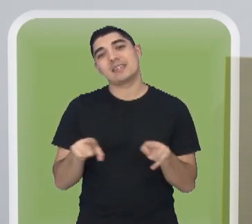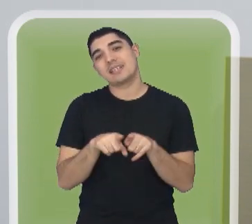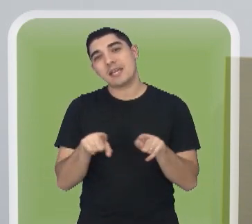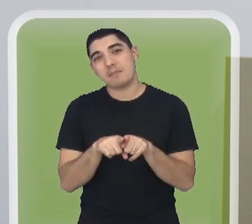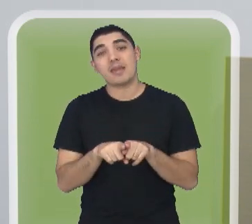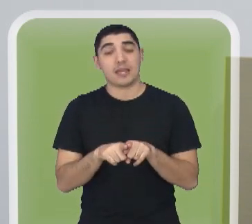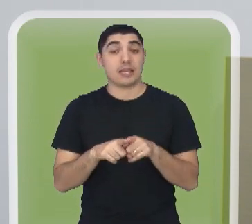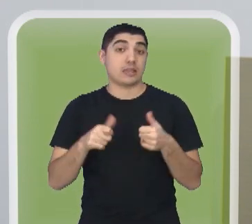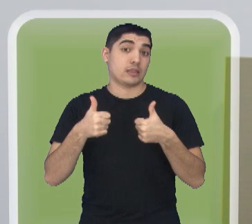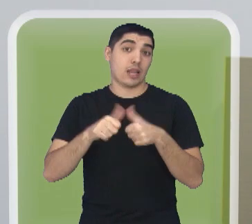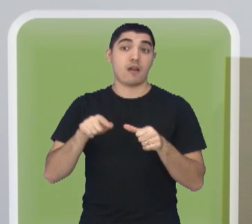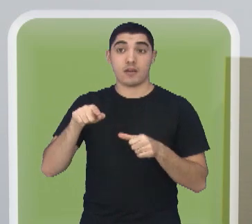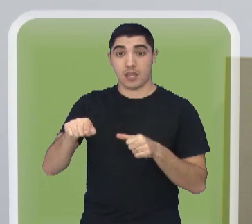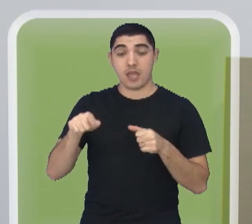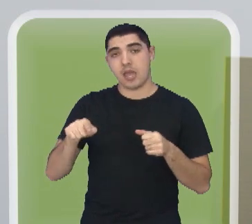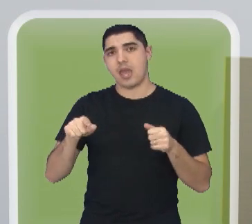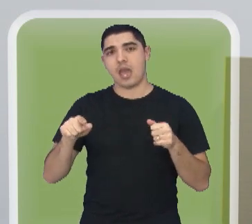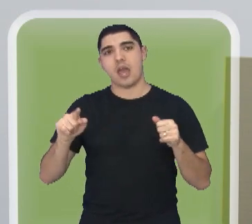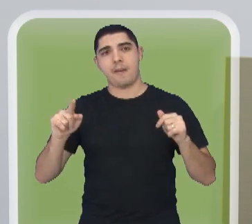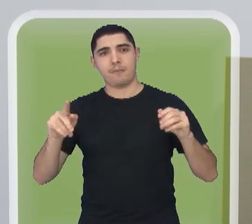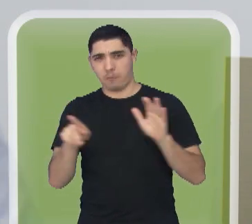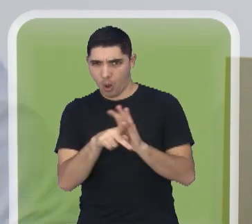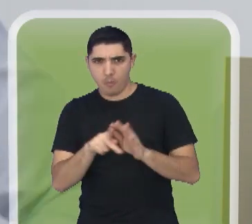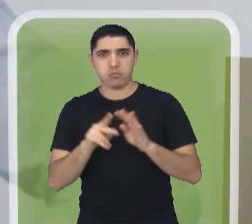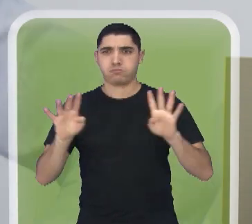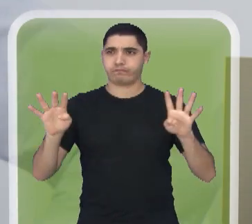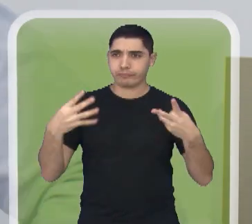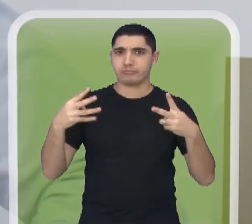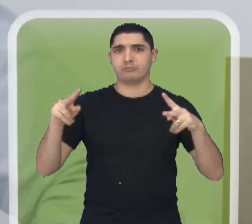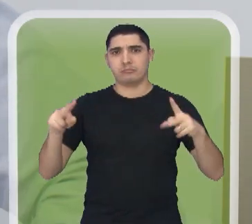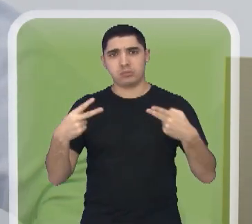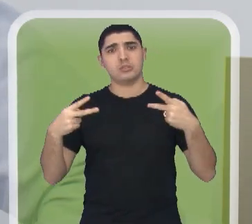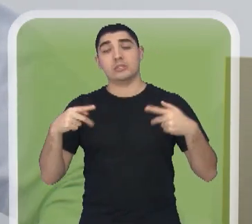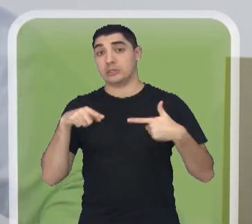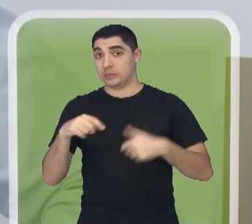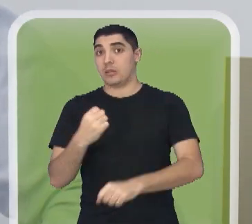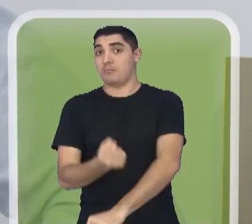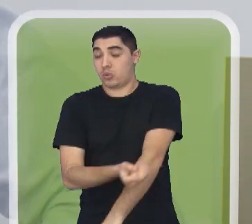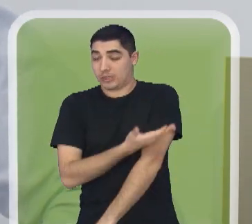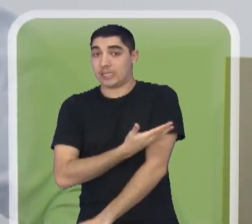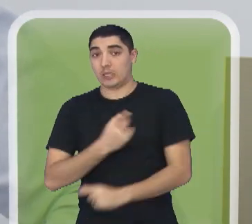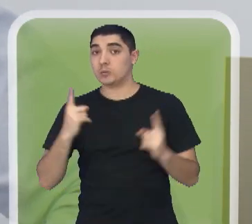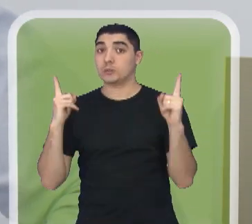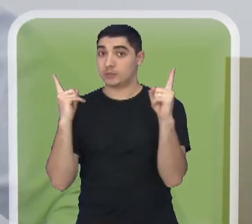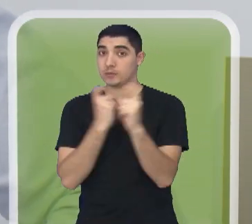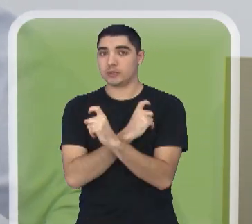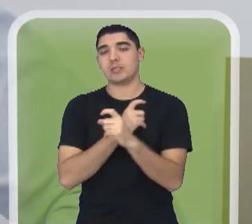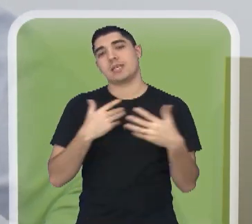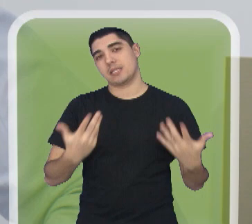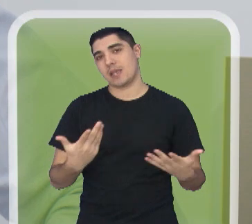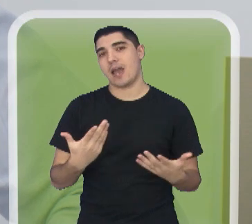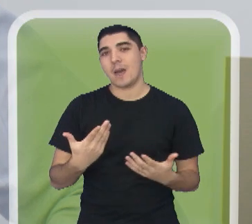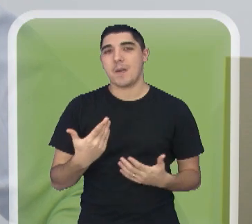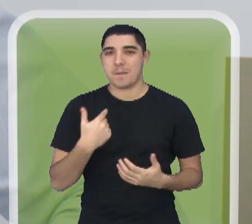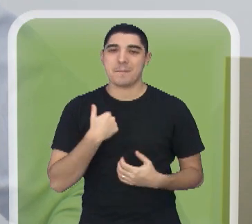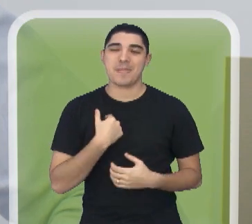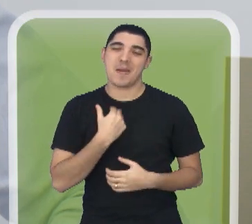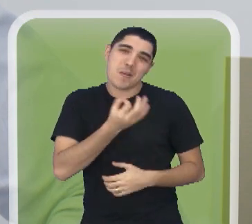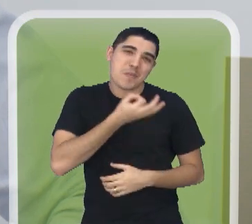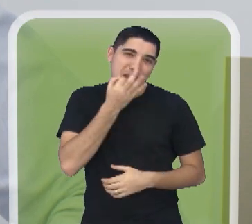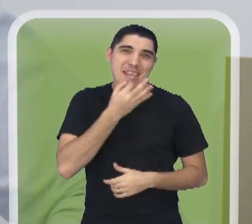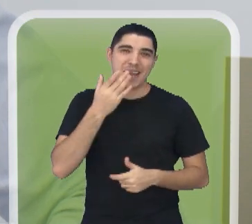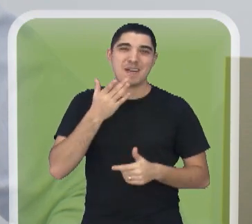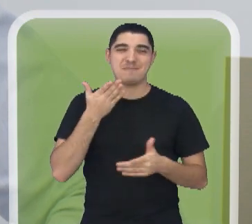em jogo, né, partidas decisivas, emocionantes na sequência, então acho que foi aprovado aí o